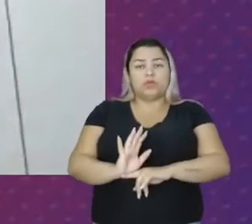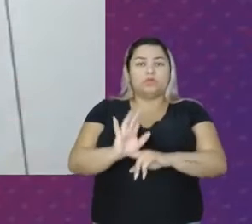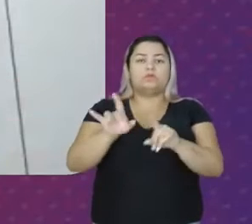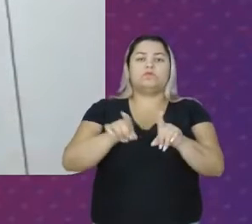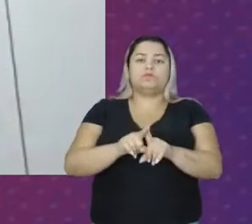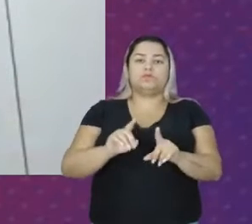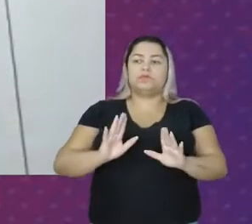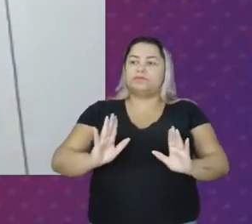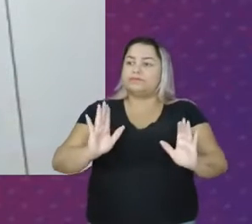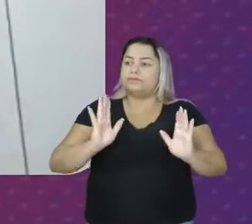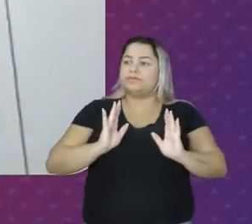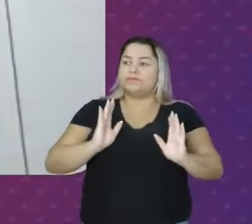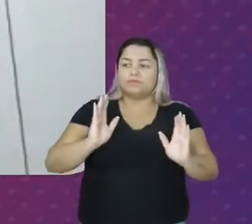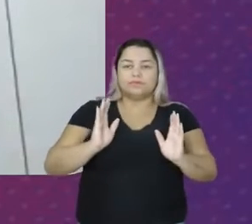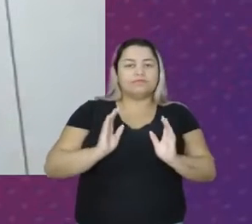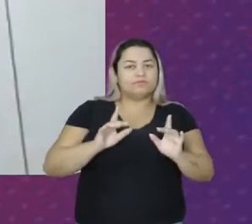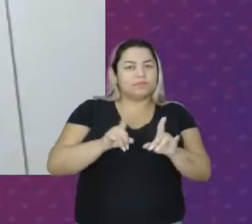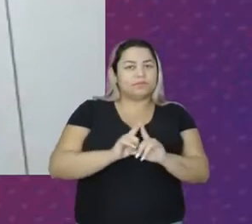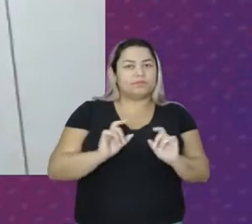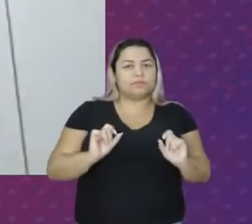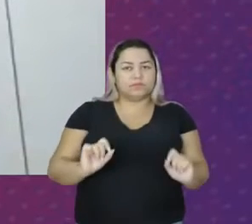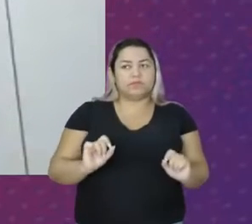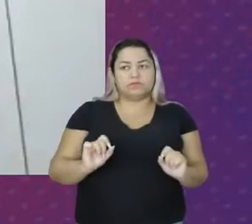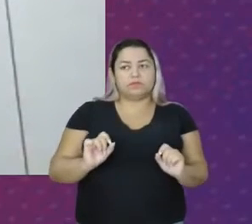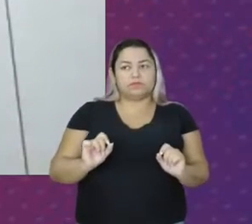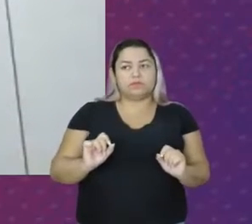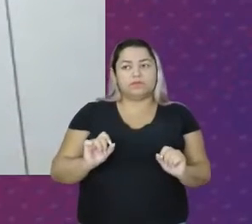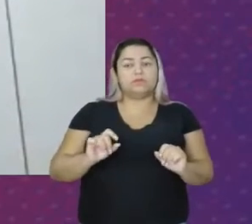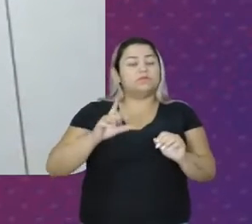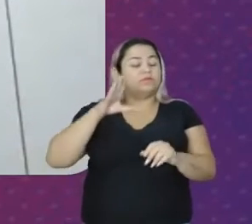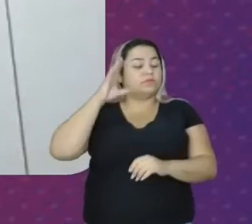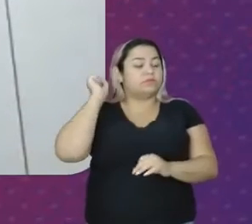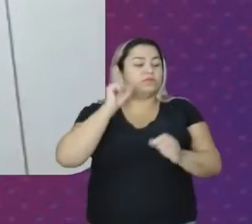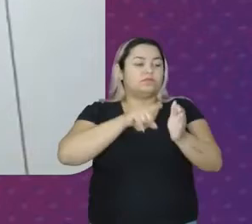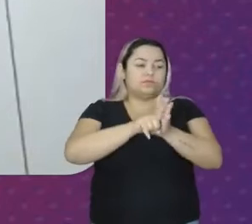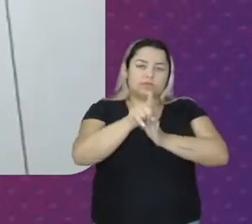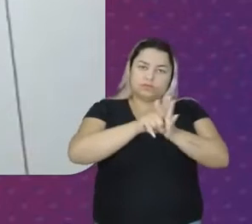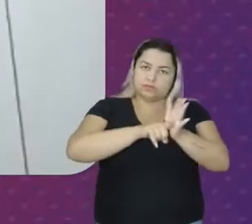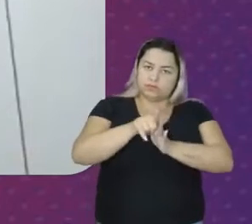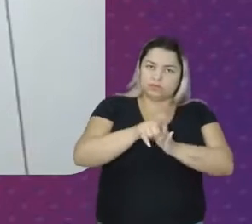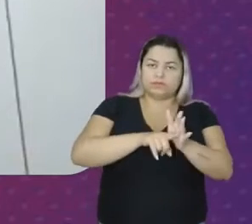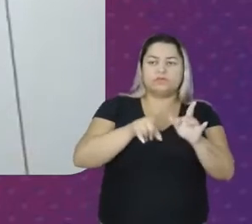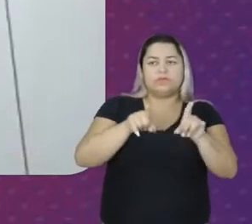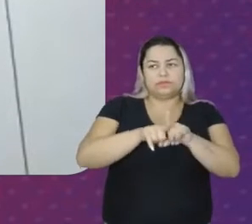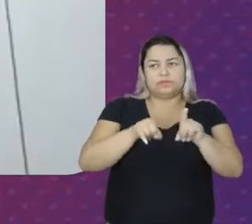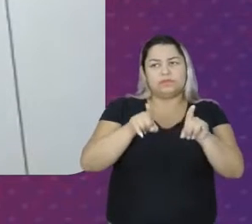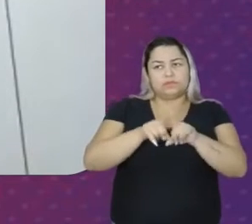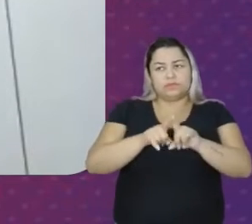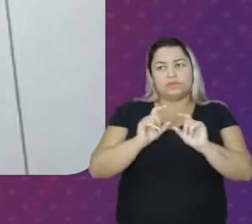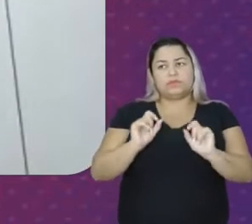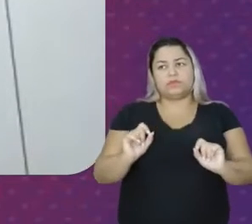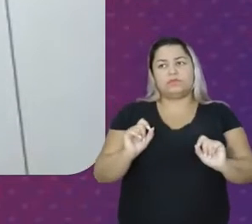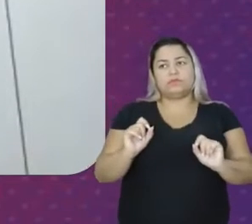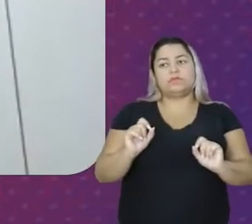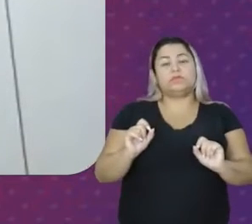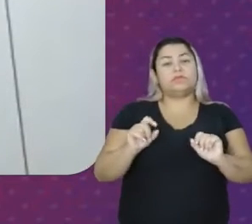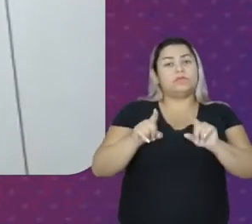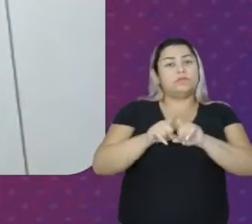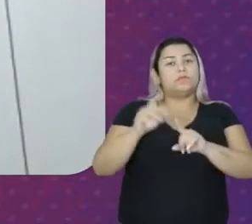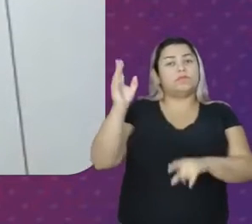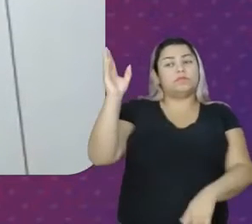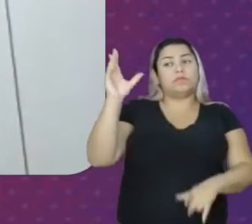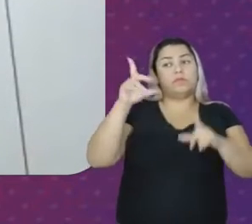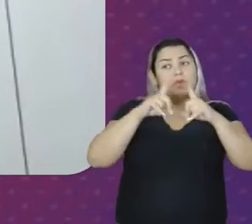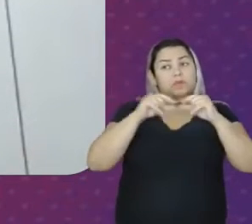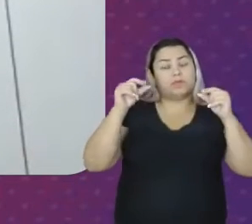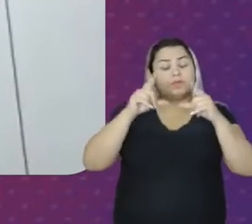foram valiosíssimas. Também ouvimos as pesquisadoras da academia, então a gente trouxe aqui para Brasília